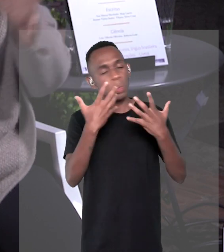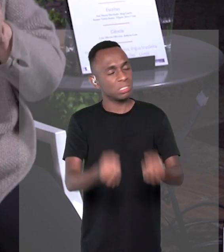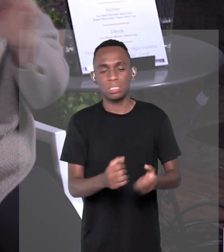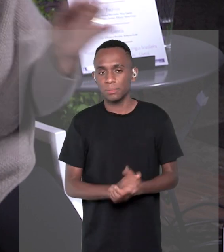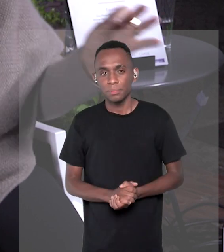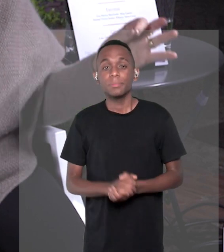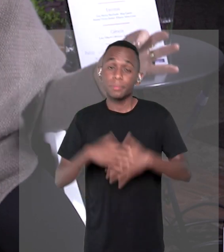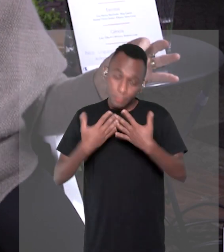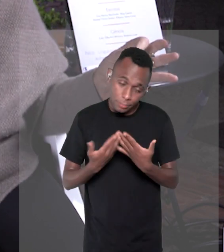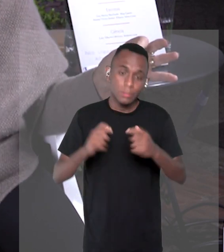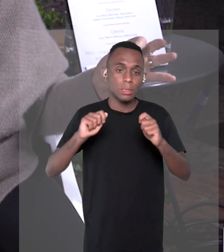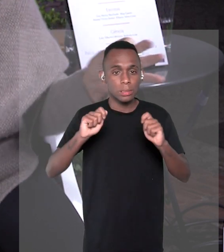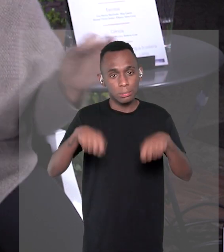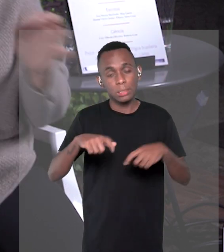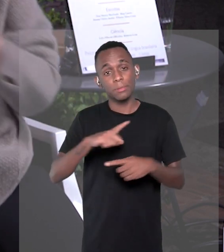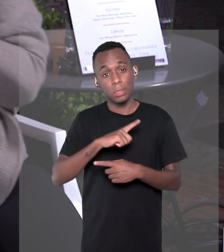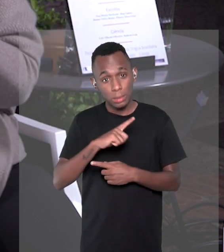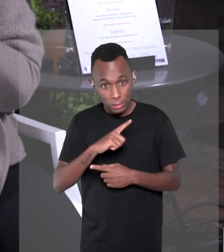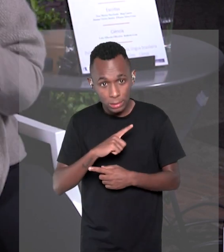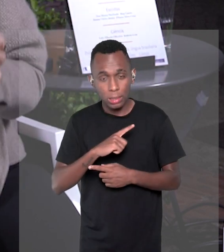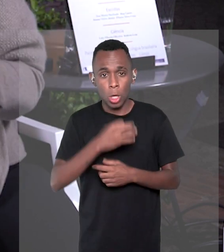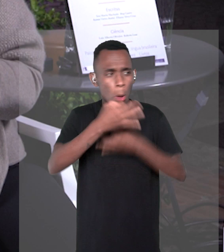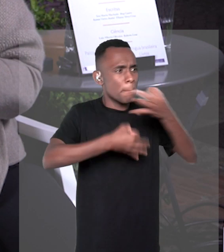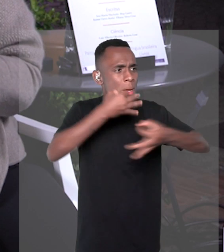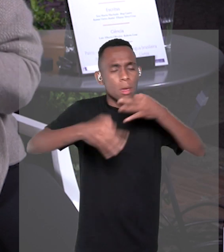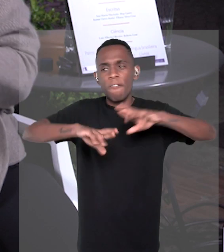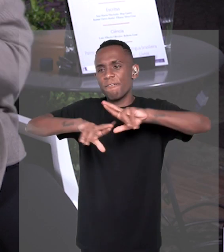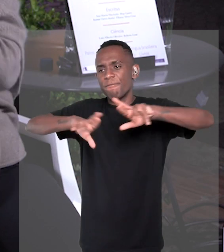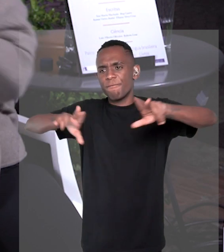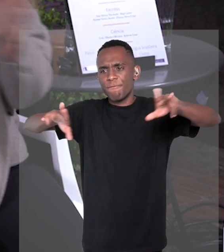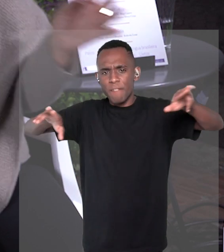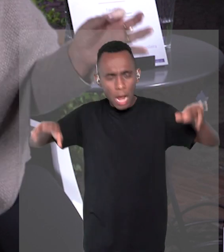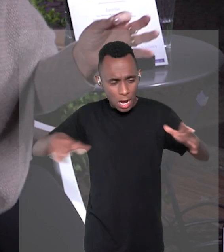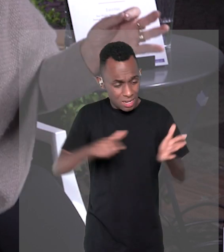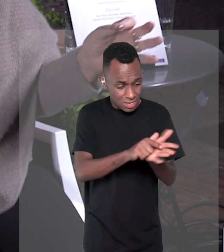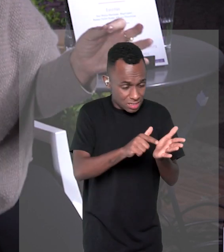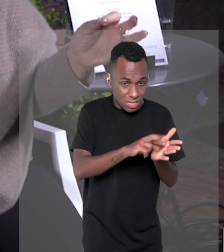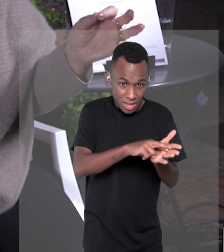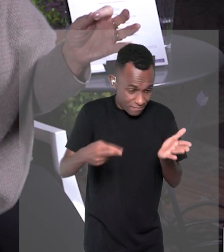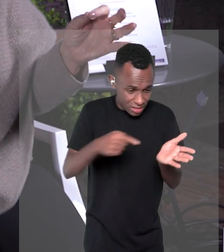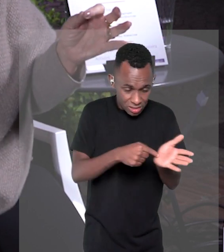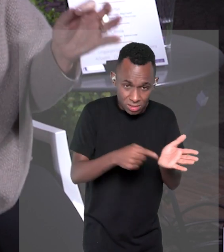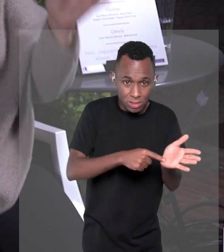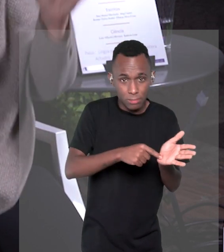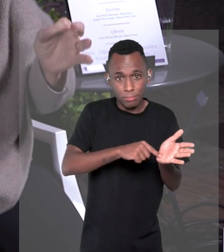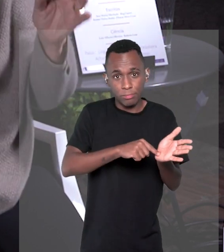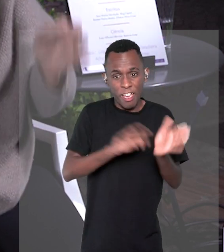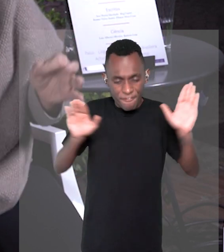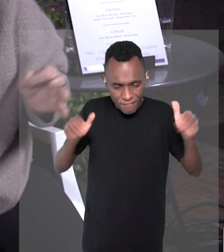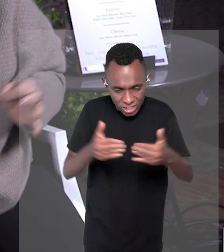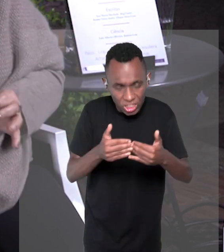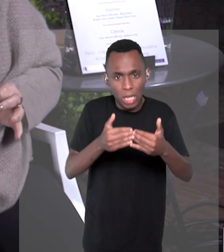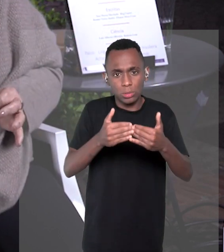é uma questão central. Eu escrevi um livro inteiro sobre isso, chamado Liberdade, sobre o direito